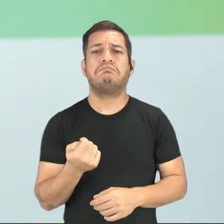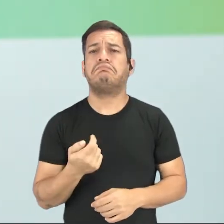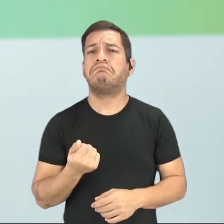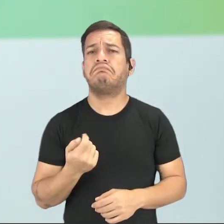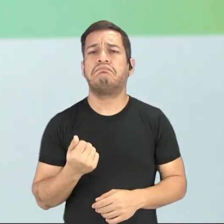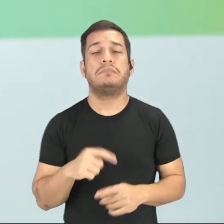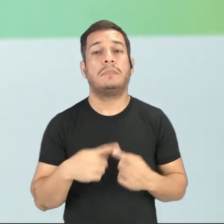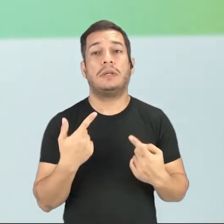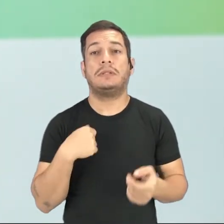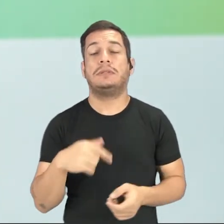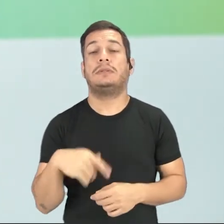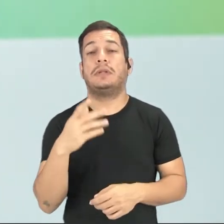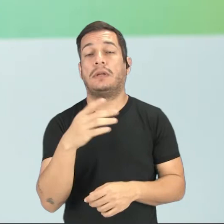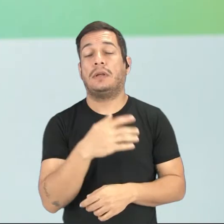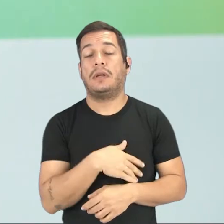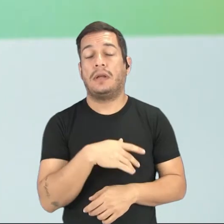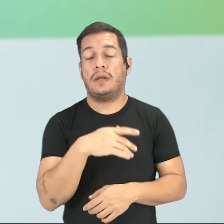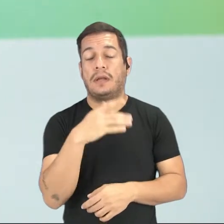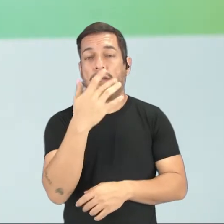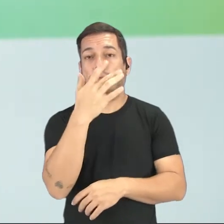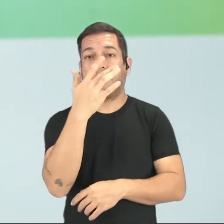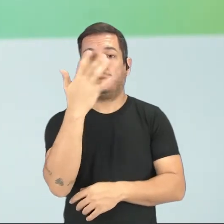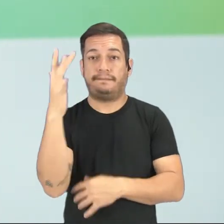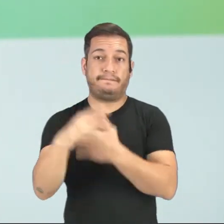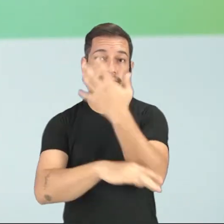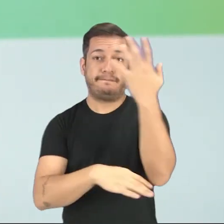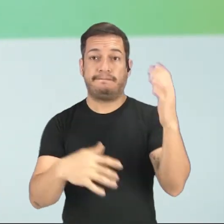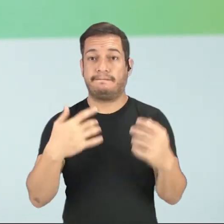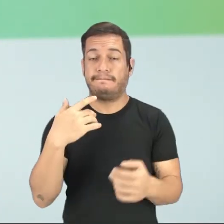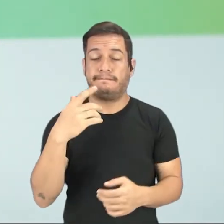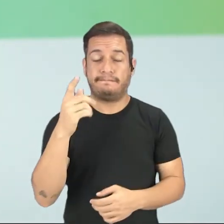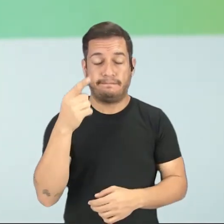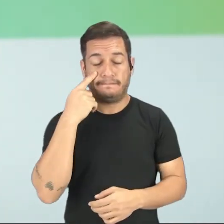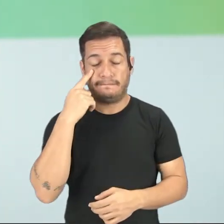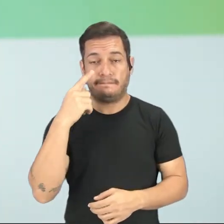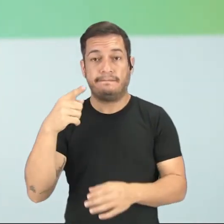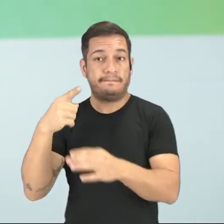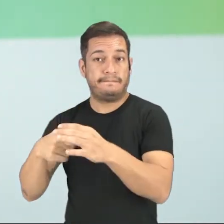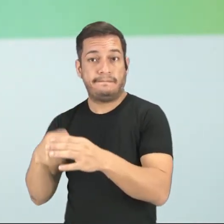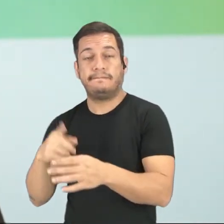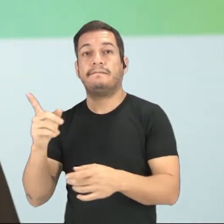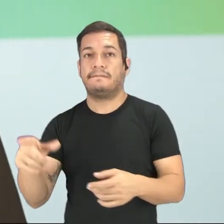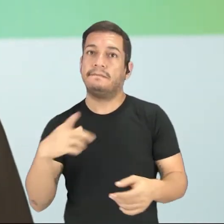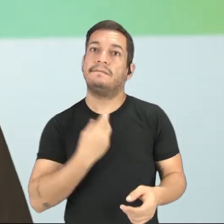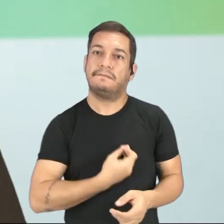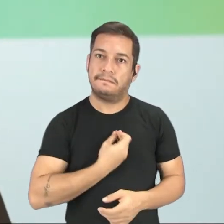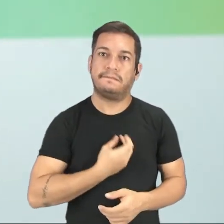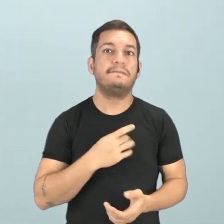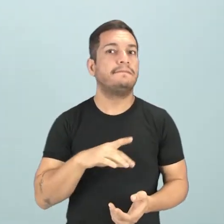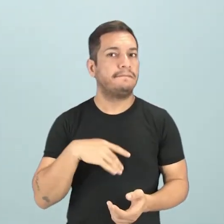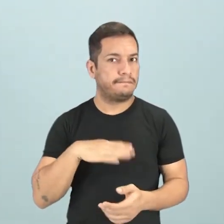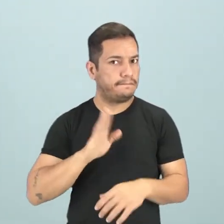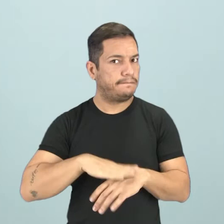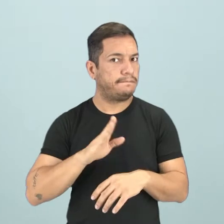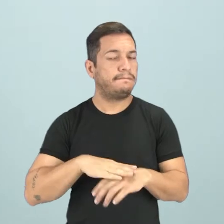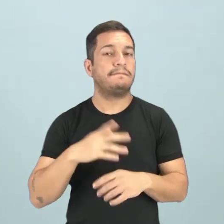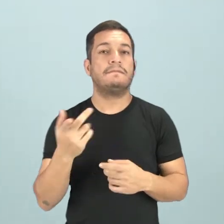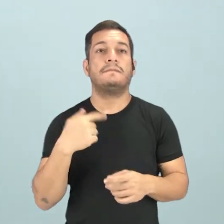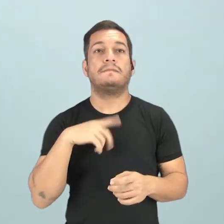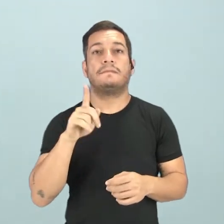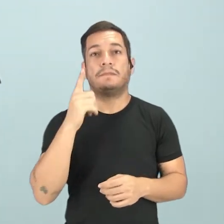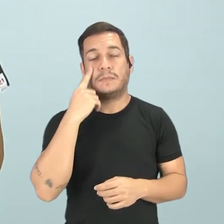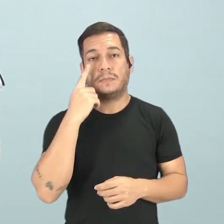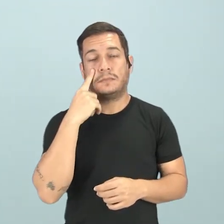na paisagem urbana, não. Existe uma interferência humana bastante significativa, né? Na